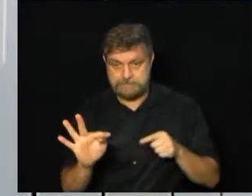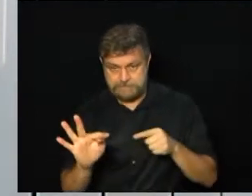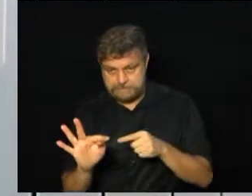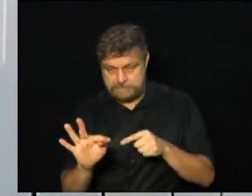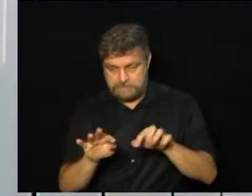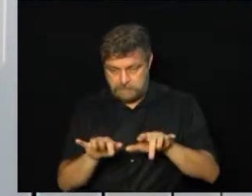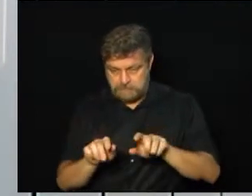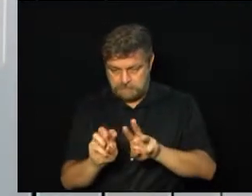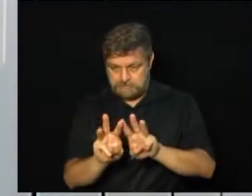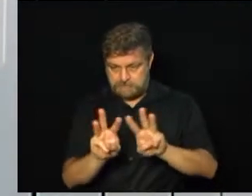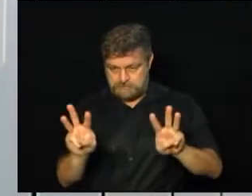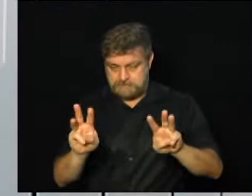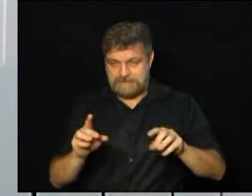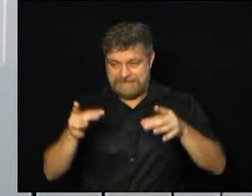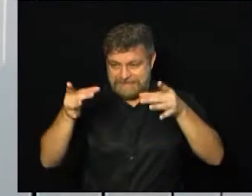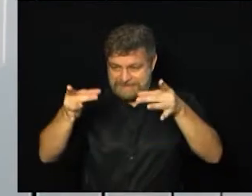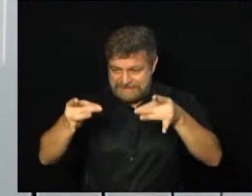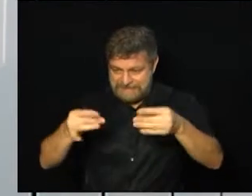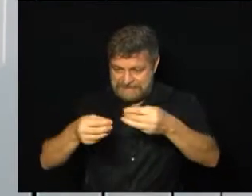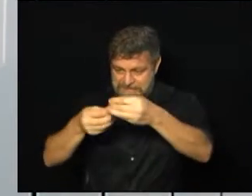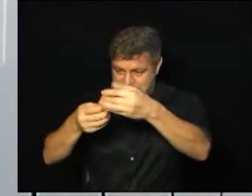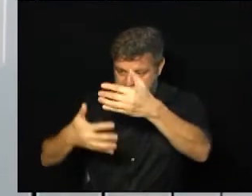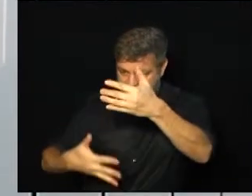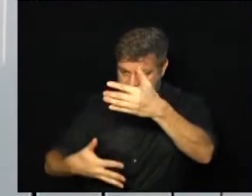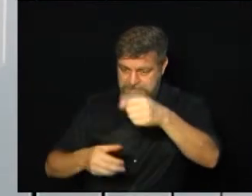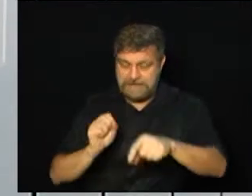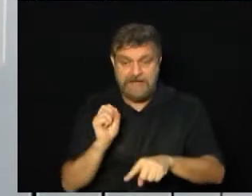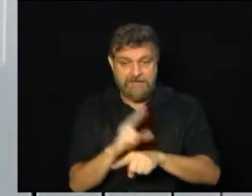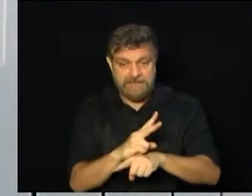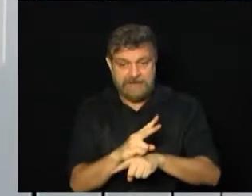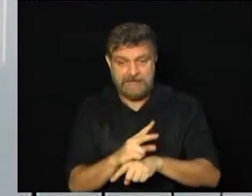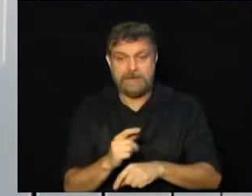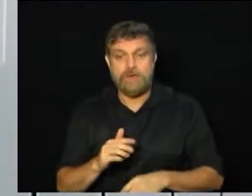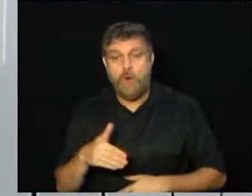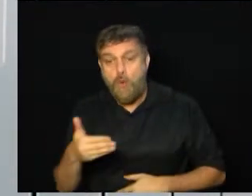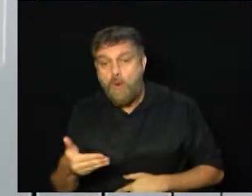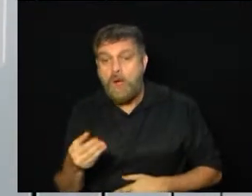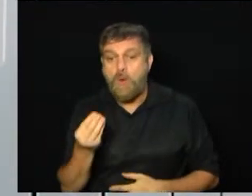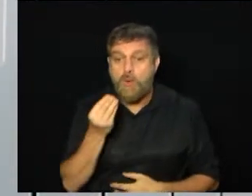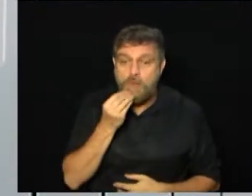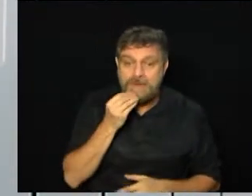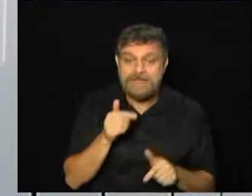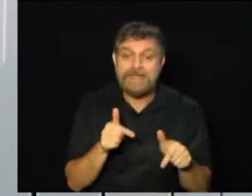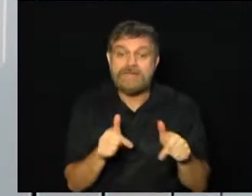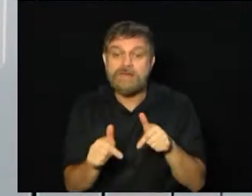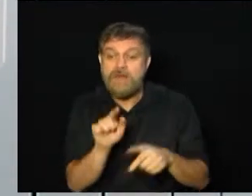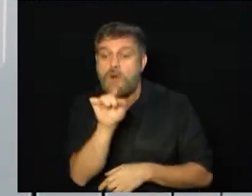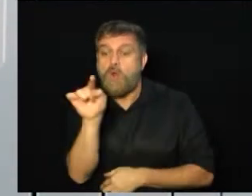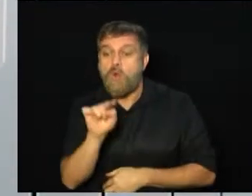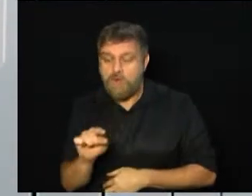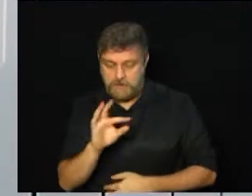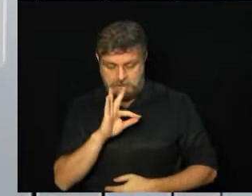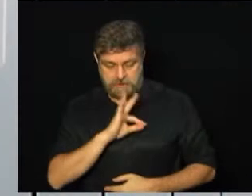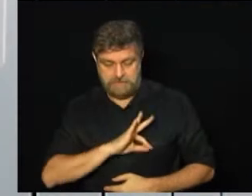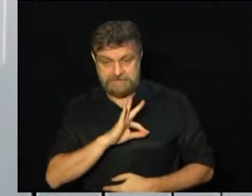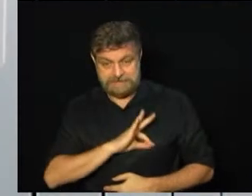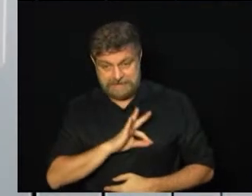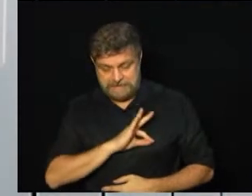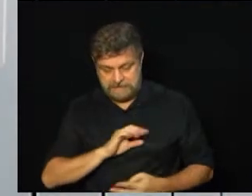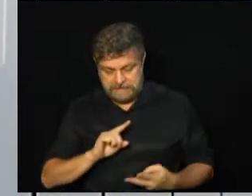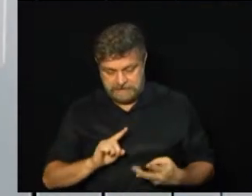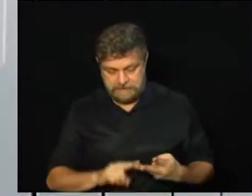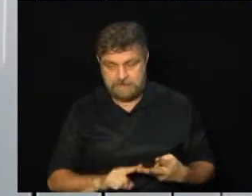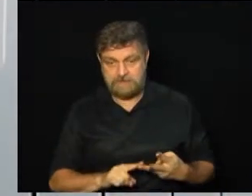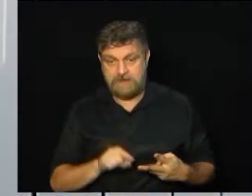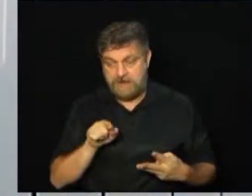cepat.campinas.sp.gov.br, você tem a descrição de cada vaga. Então, qual que é esta oportunidade de emprego, o salário que está sendo oferecido,